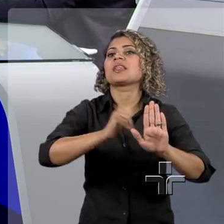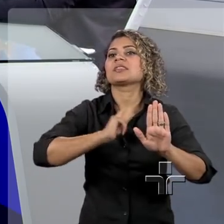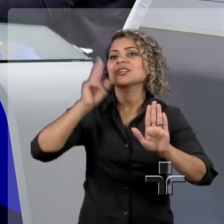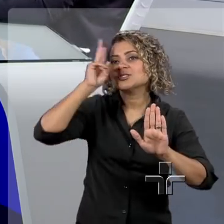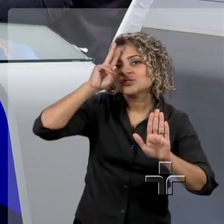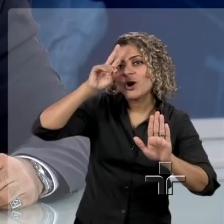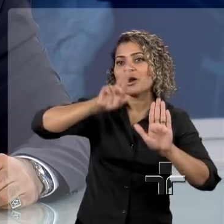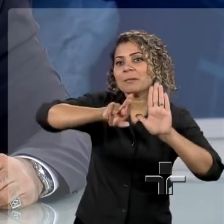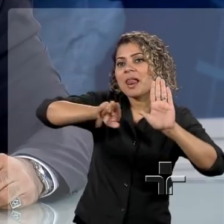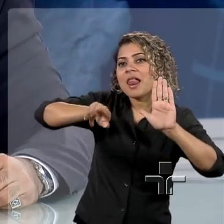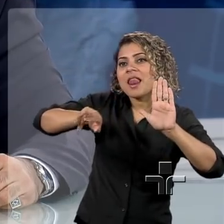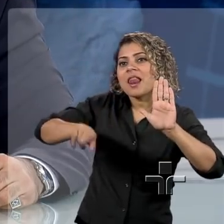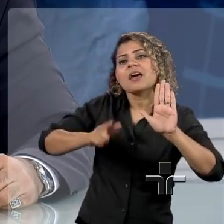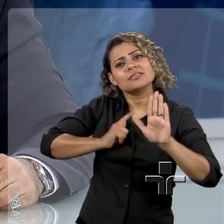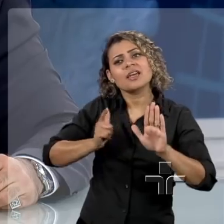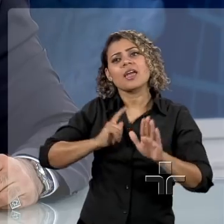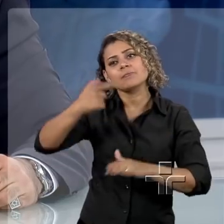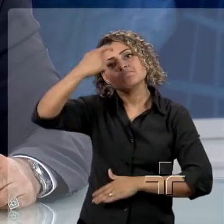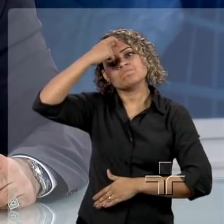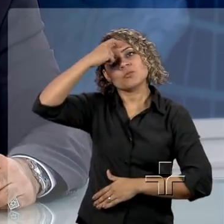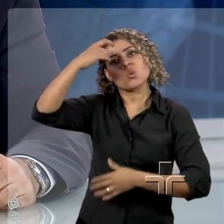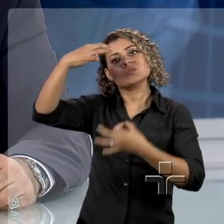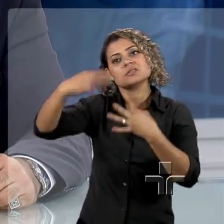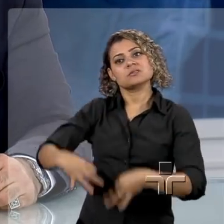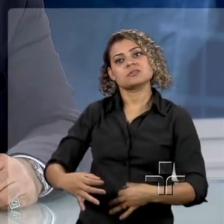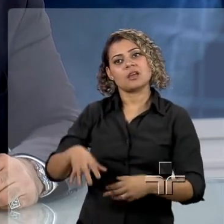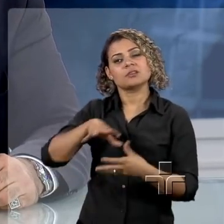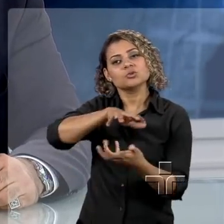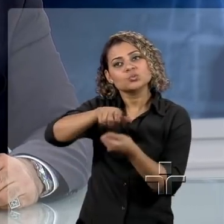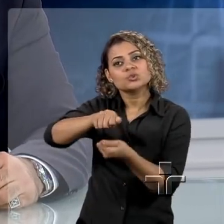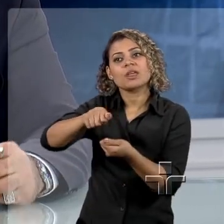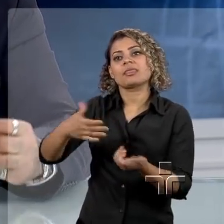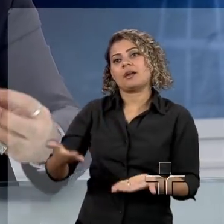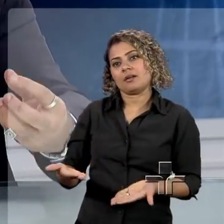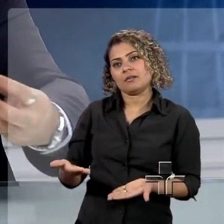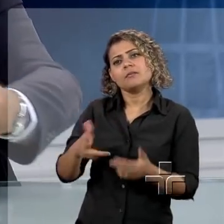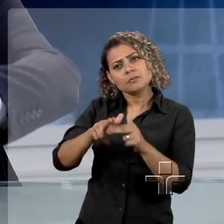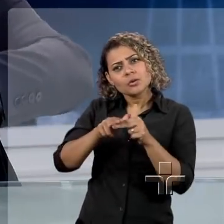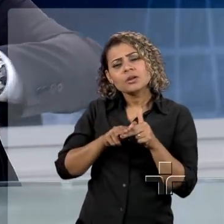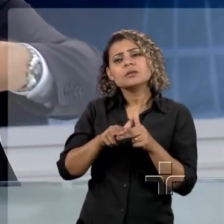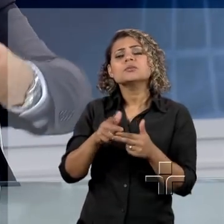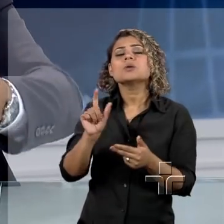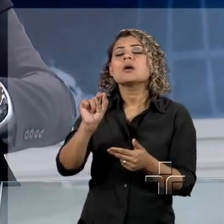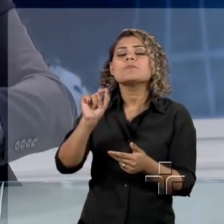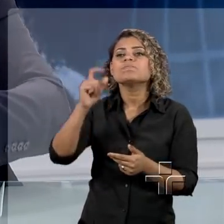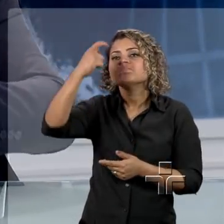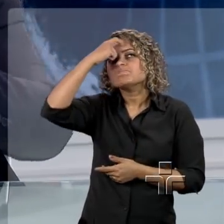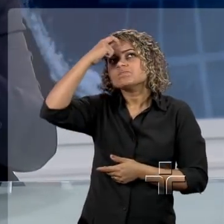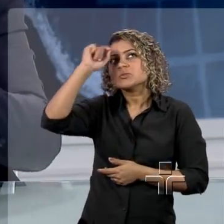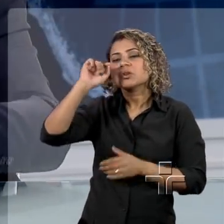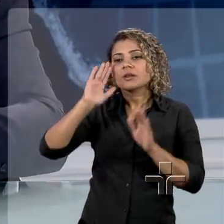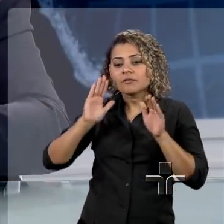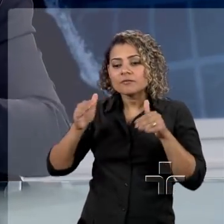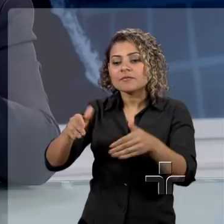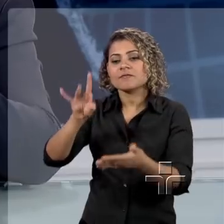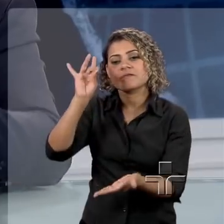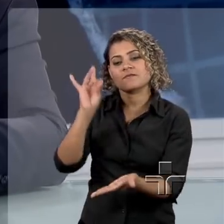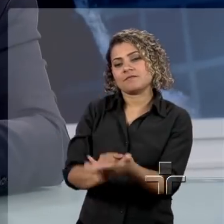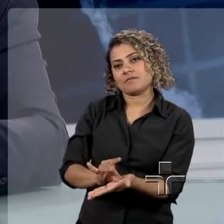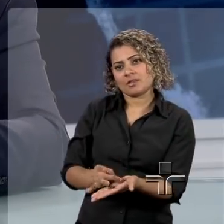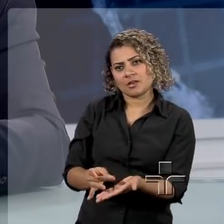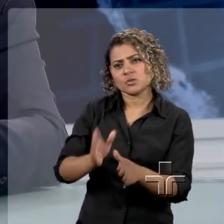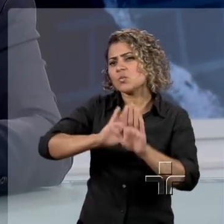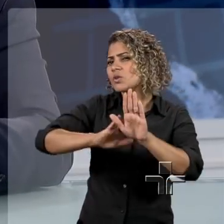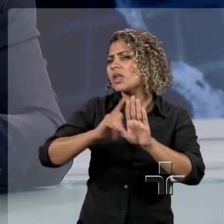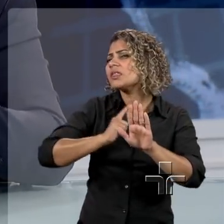um consumo, consciente, né? Um consumo que está com os olhos voltados na realidade. O que há por